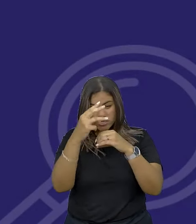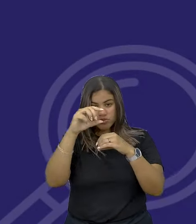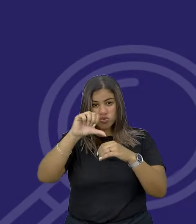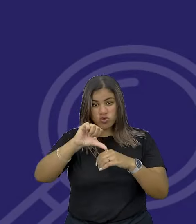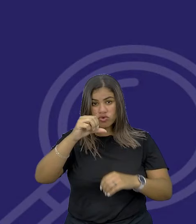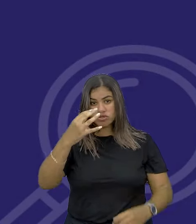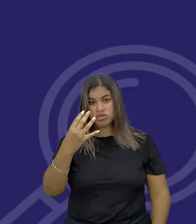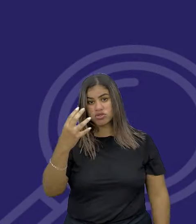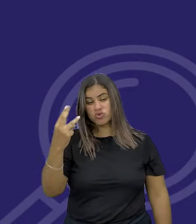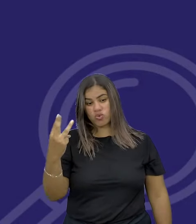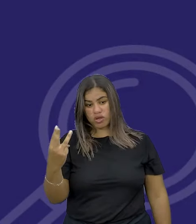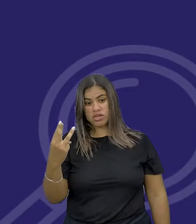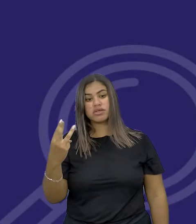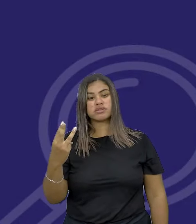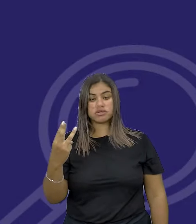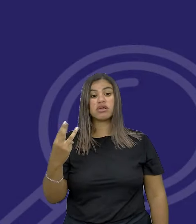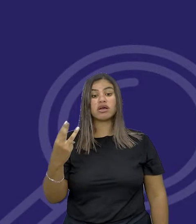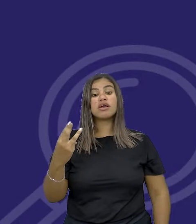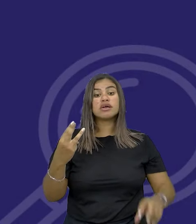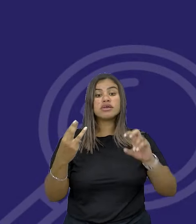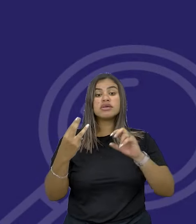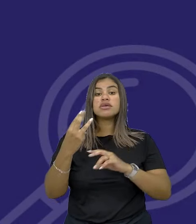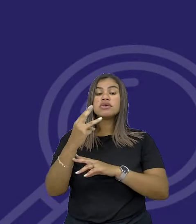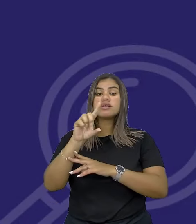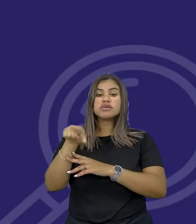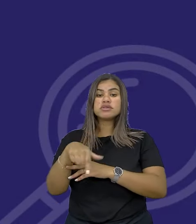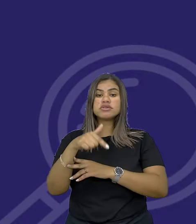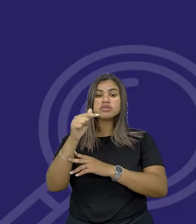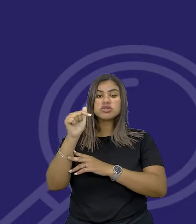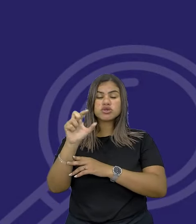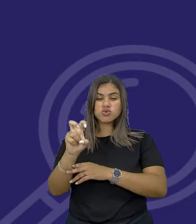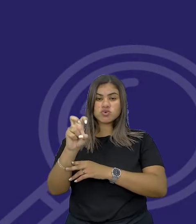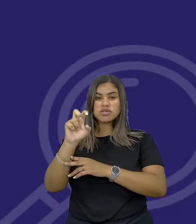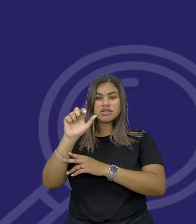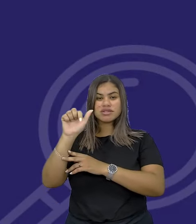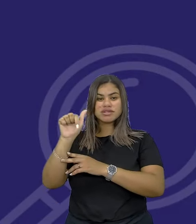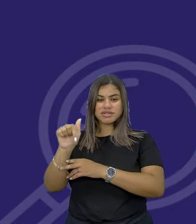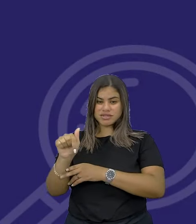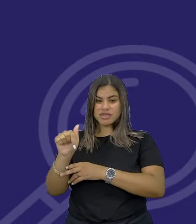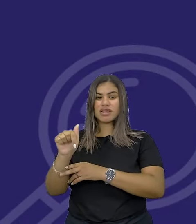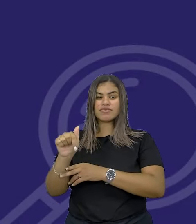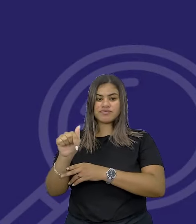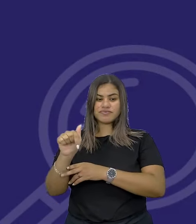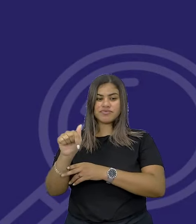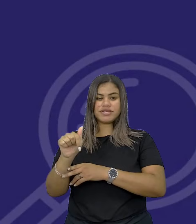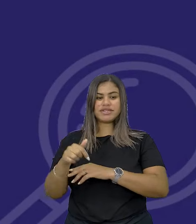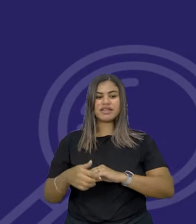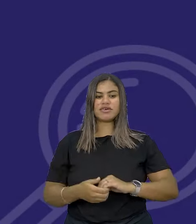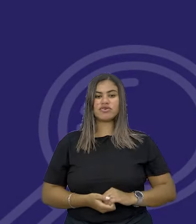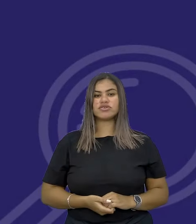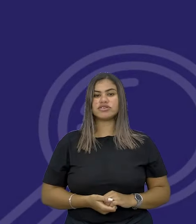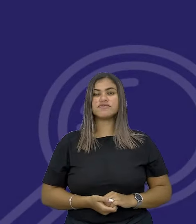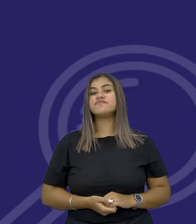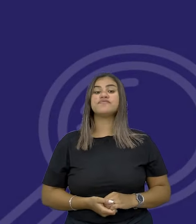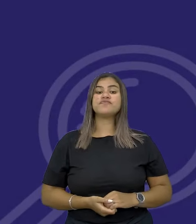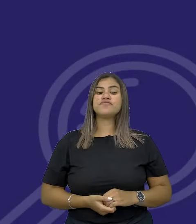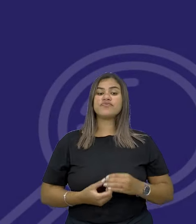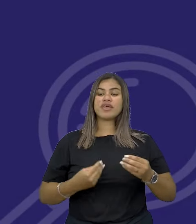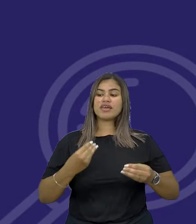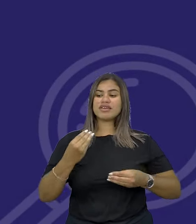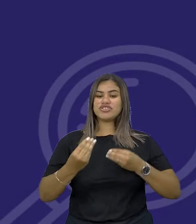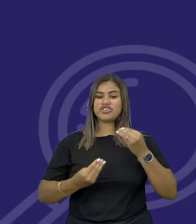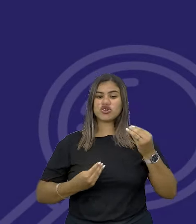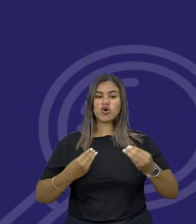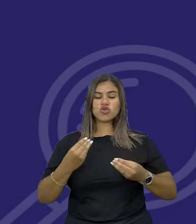3.943 inteiros e 57 centésimos de fotômetro de diâmetro. Observe o quadro com as unidades